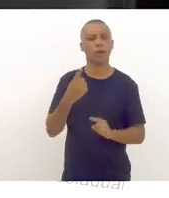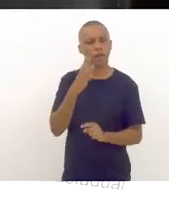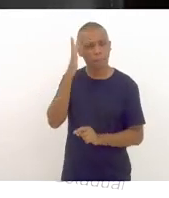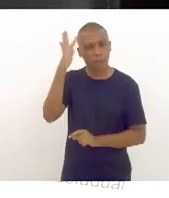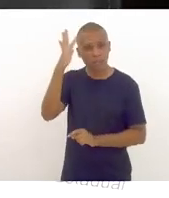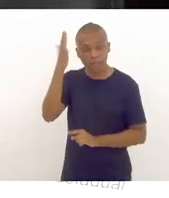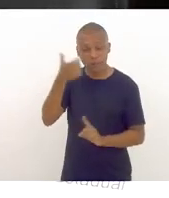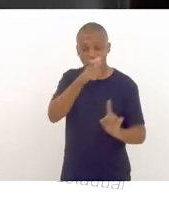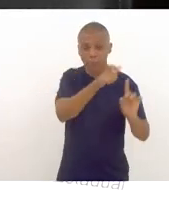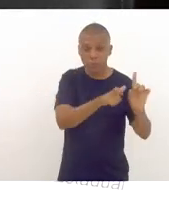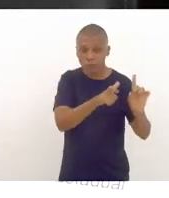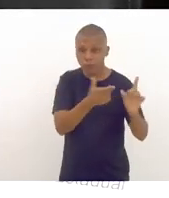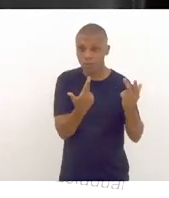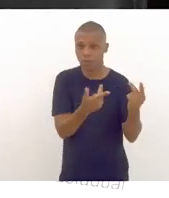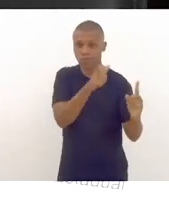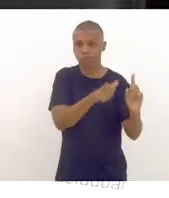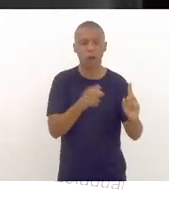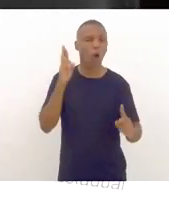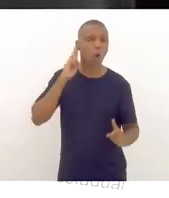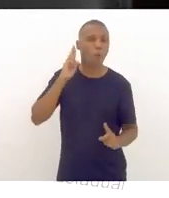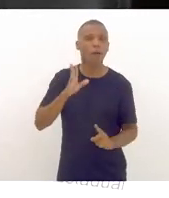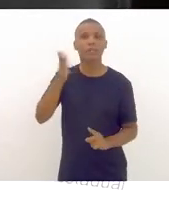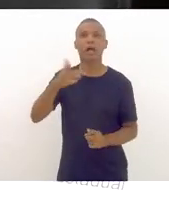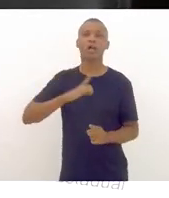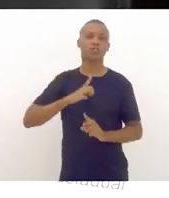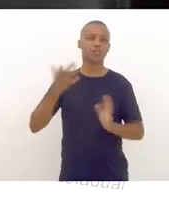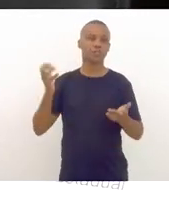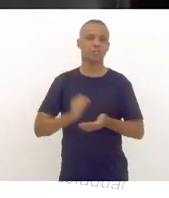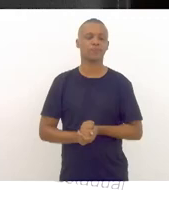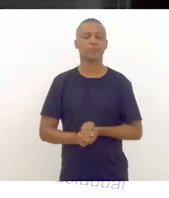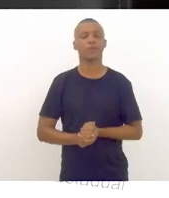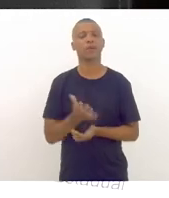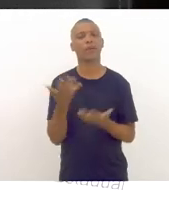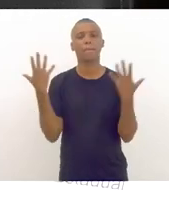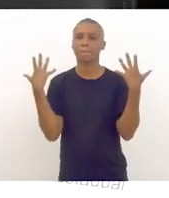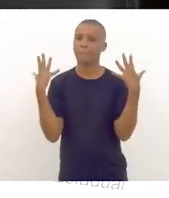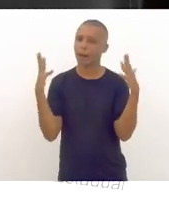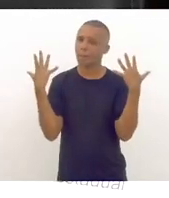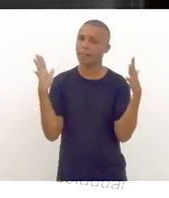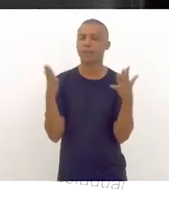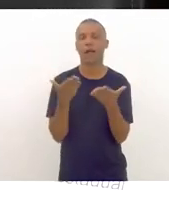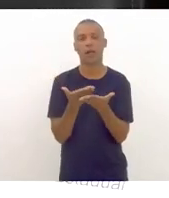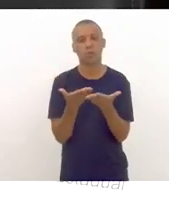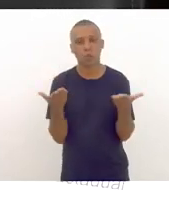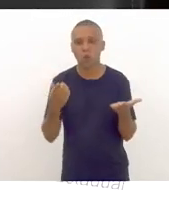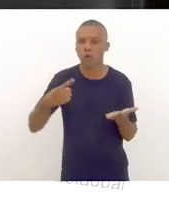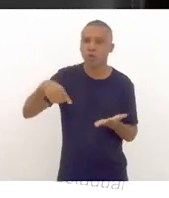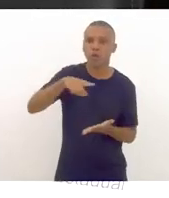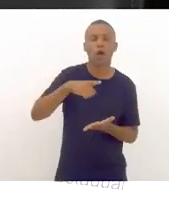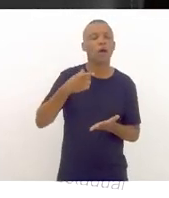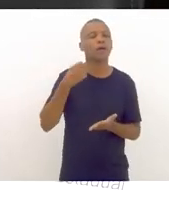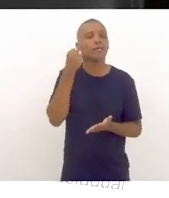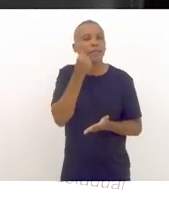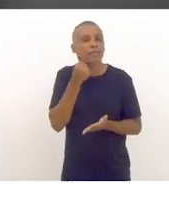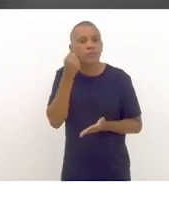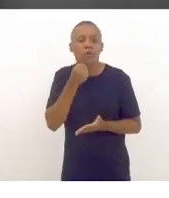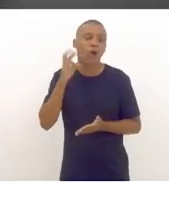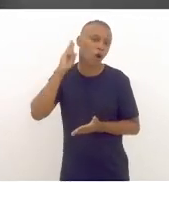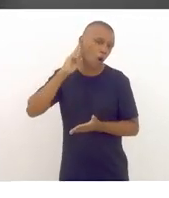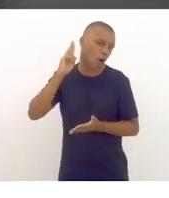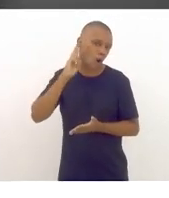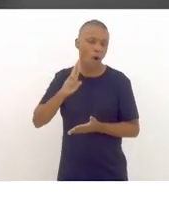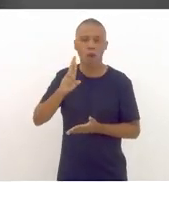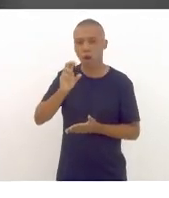pessoa como nosso querido Romário já tivesse. Então, parabenizar a todos, parabenizar o senador Romário e dizer